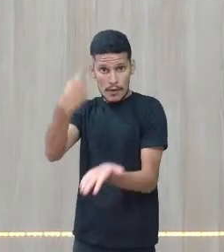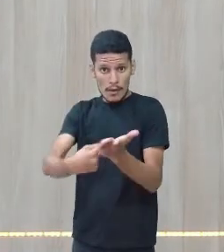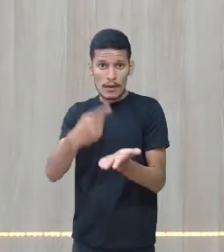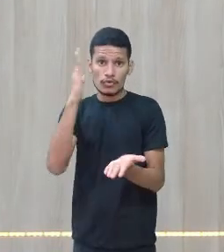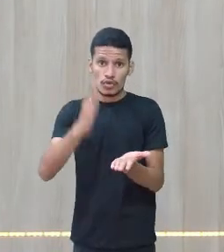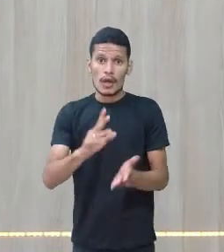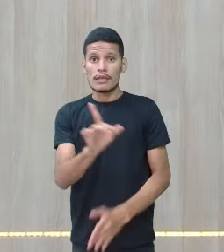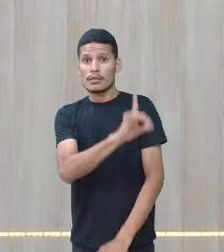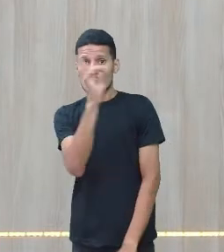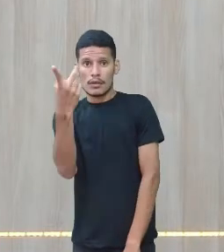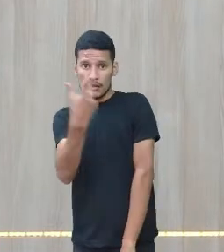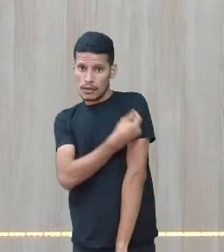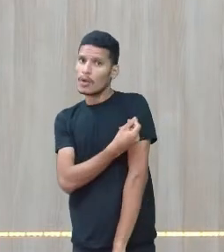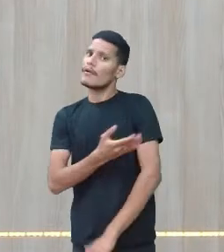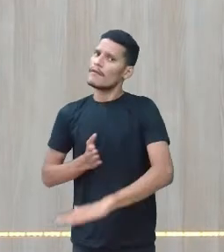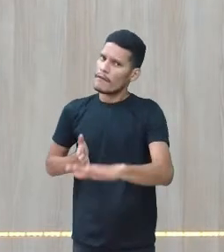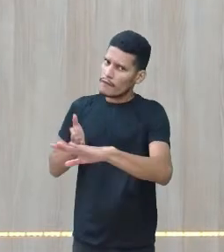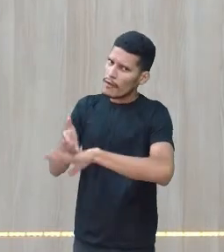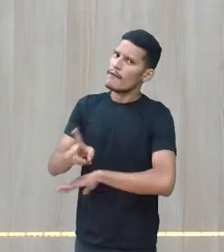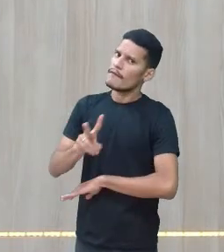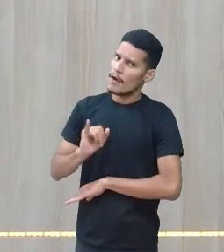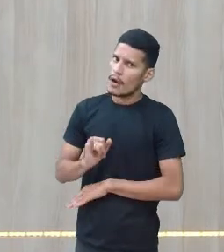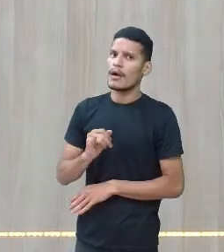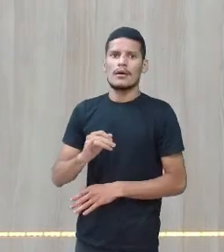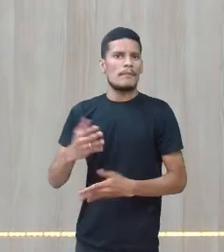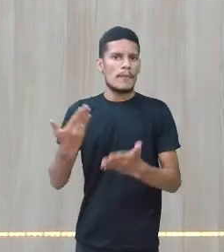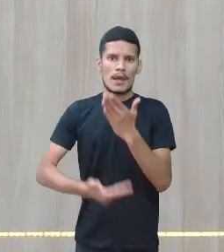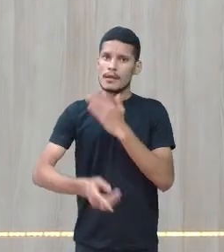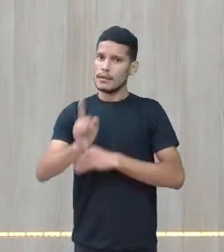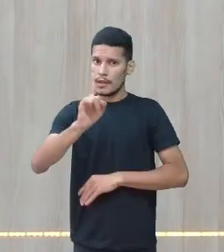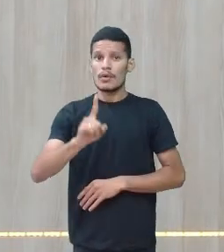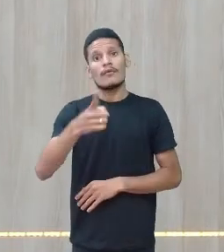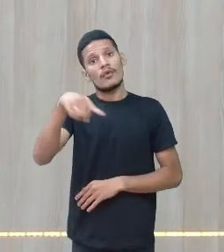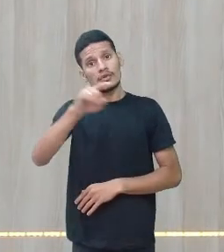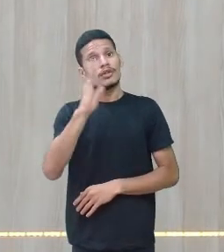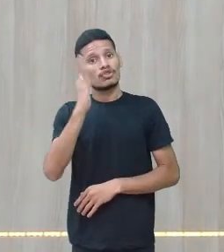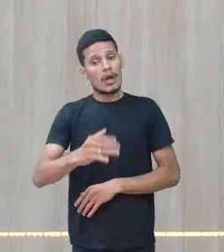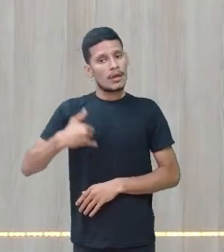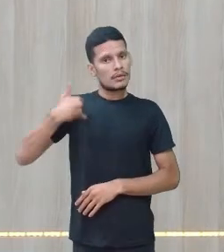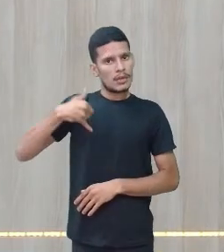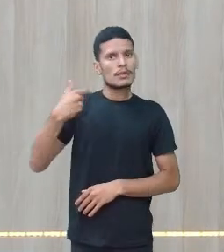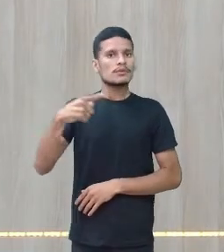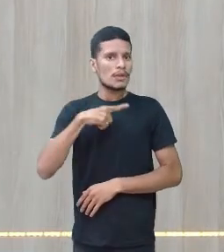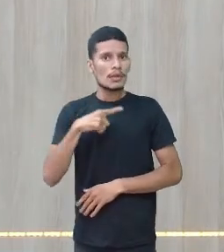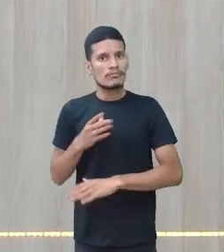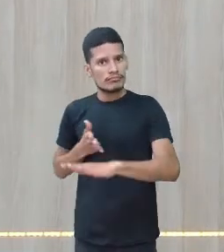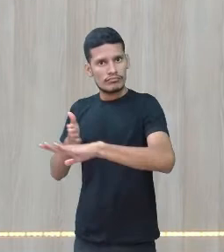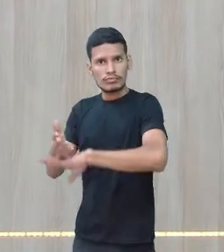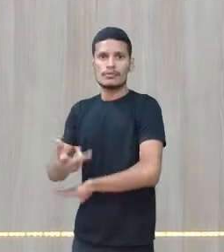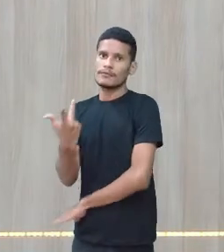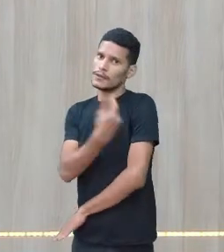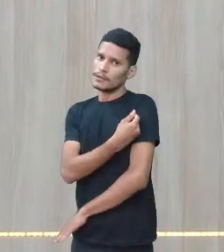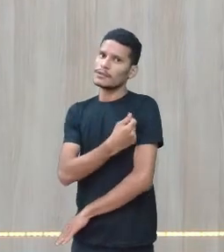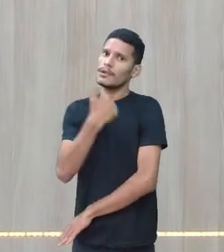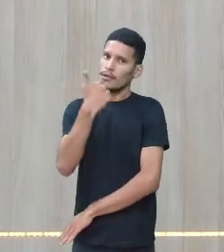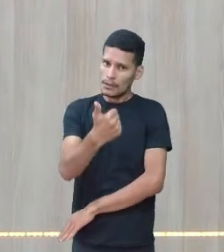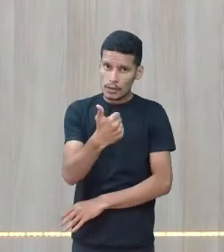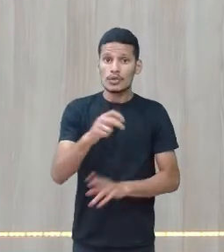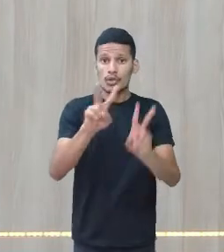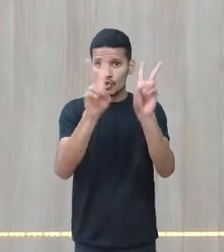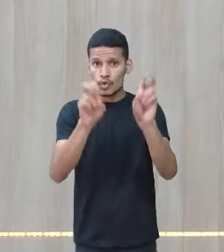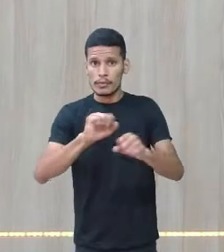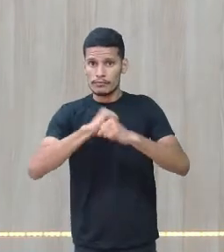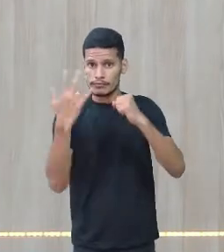agendamento? Entrem, pessoal, não fiquem de fora. Muitos de vocês já têm a idade, né? Então vão lá se vacinar em relação aí